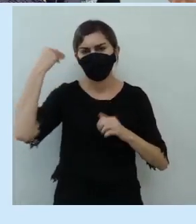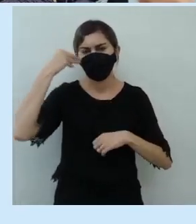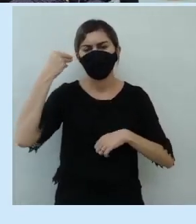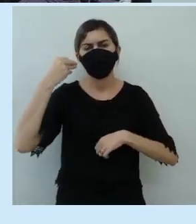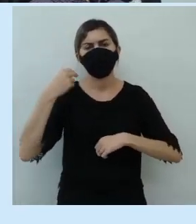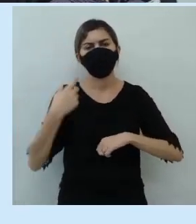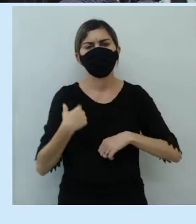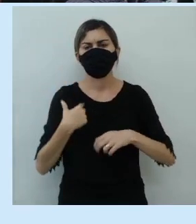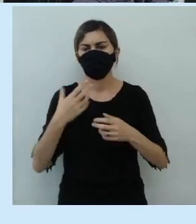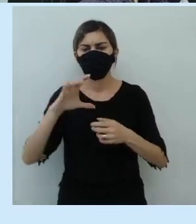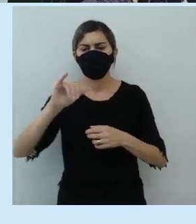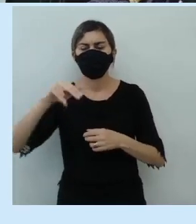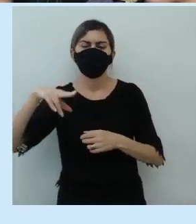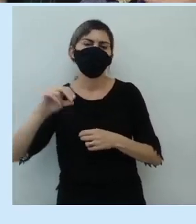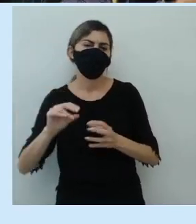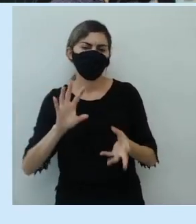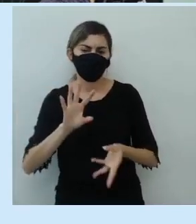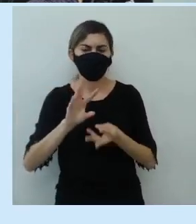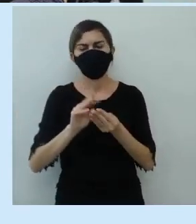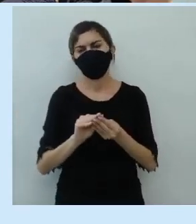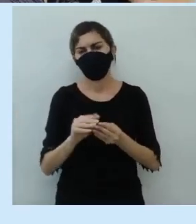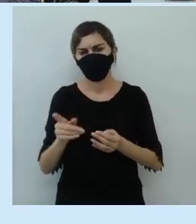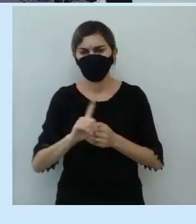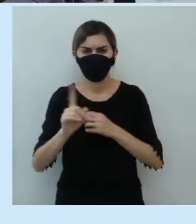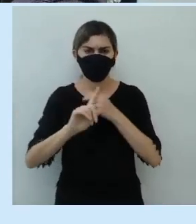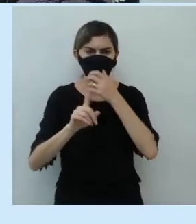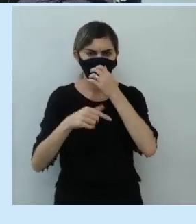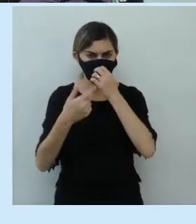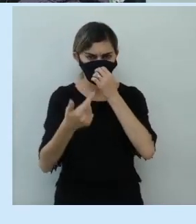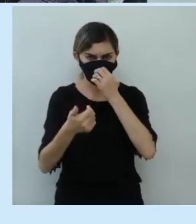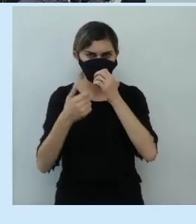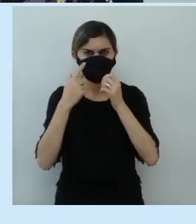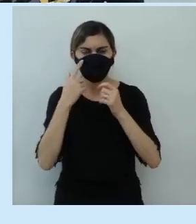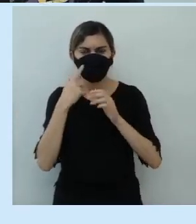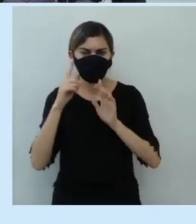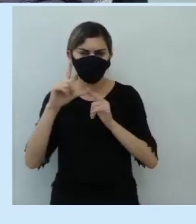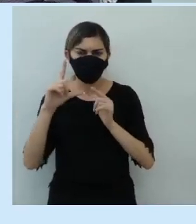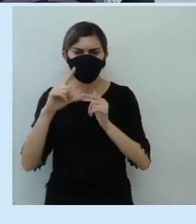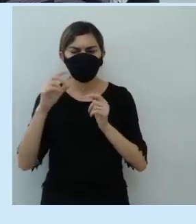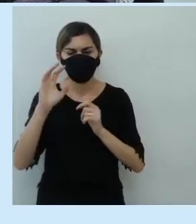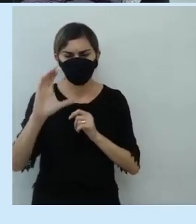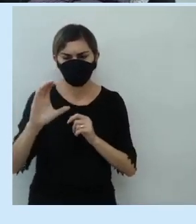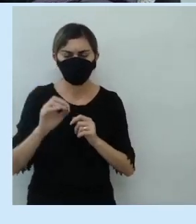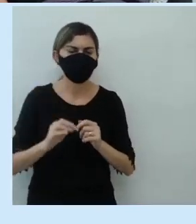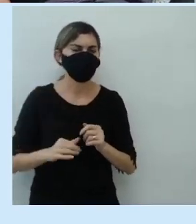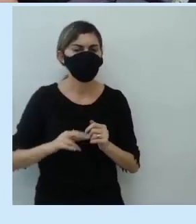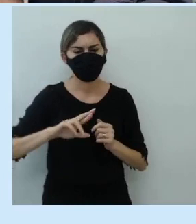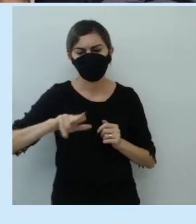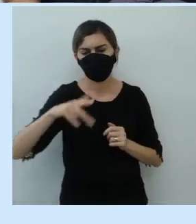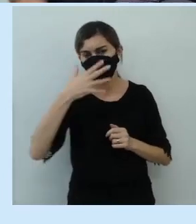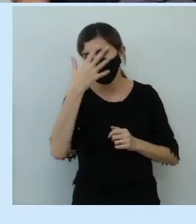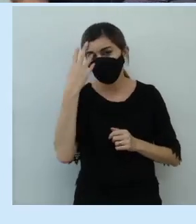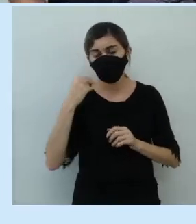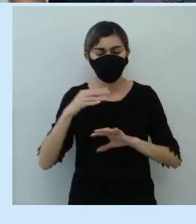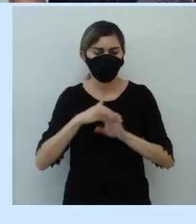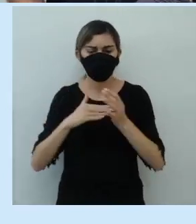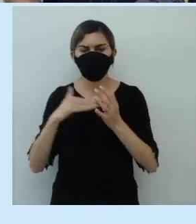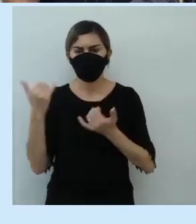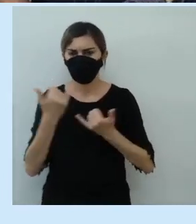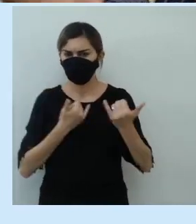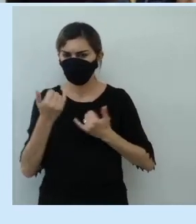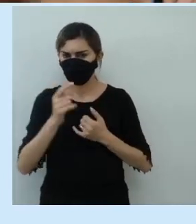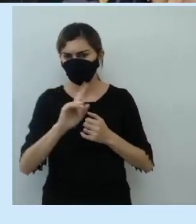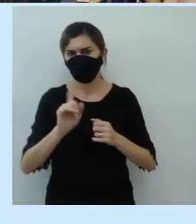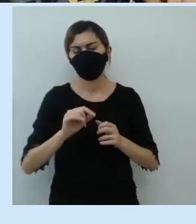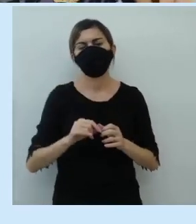muito menos uma sinopse, um resumo, tá bom? Então, quarto quesito, letra C, mas não esqueçam de todas as informações que eu